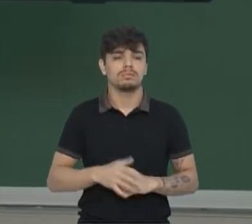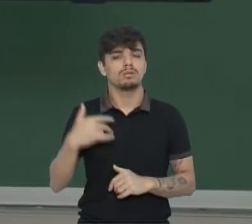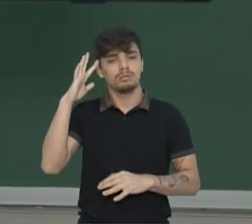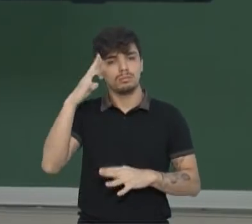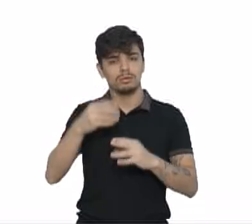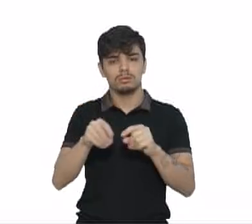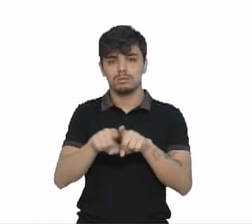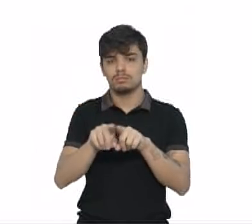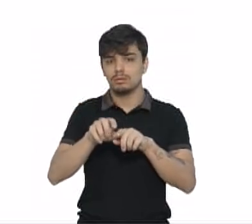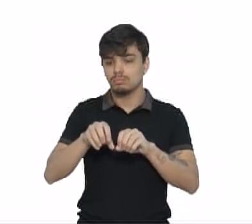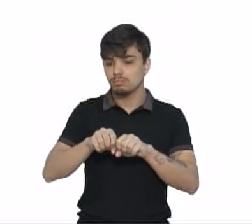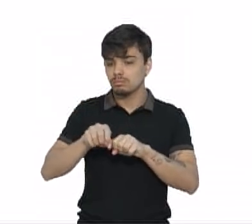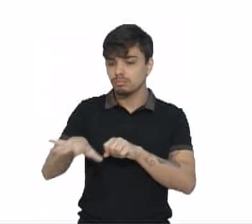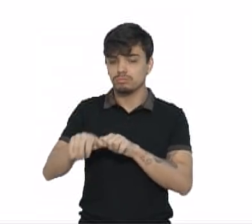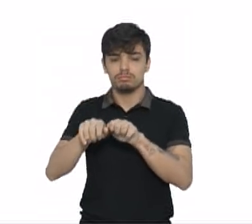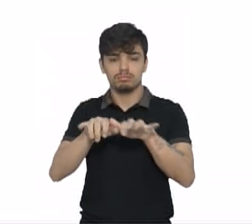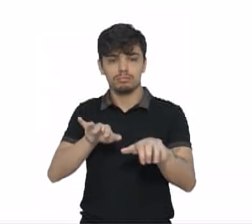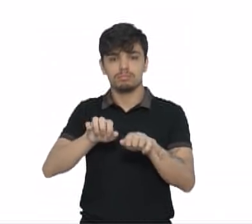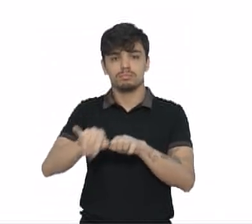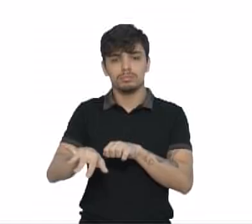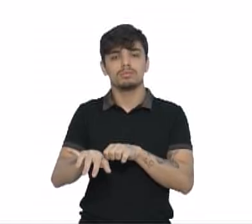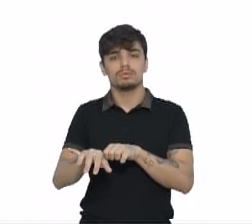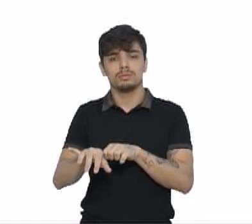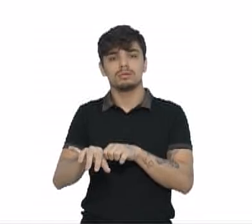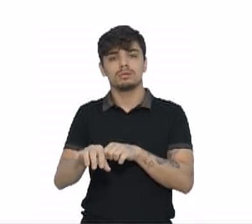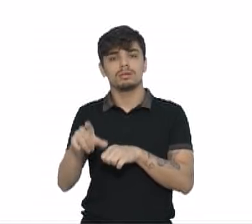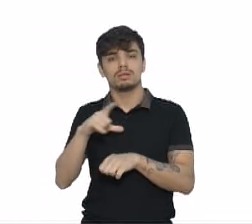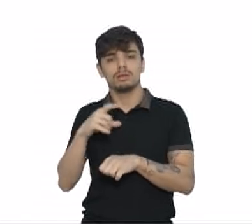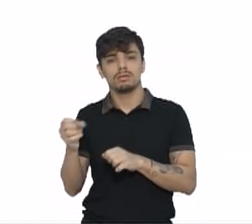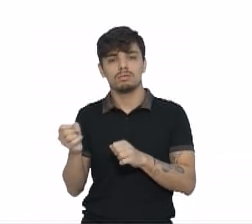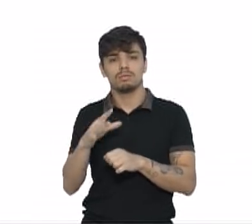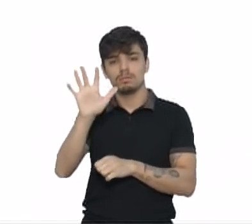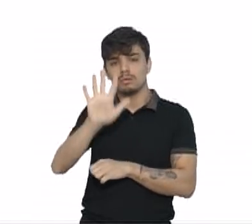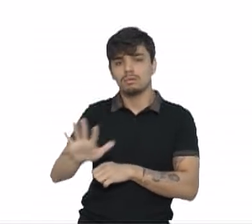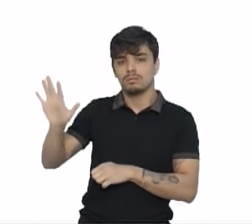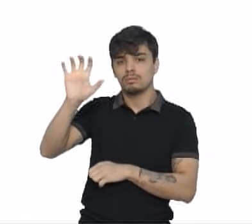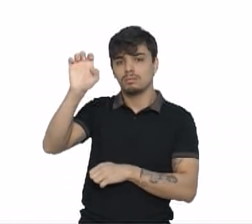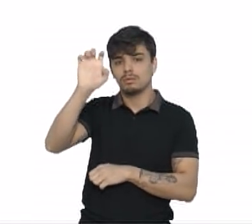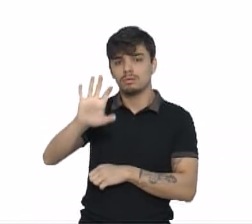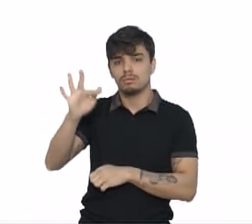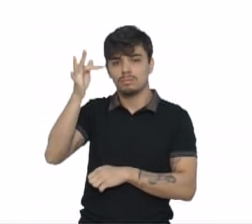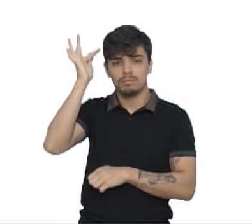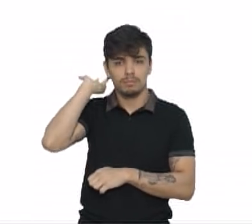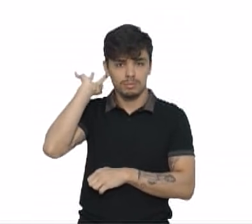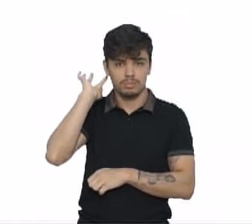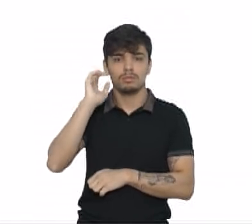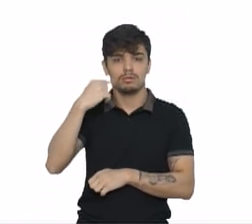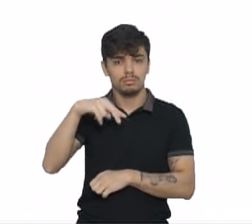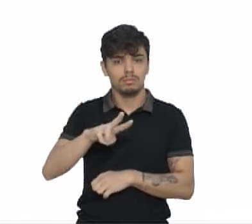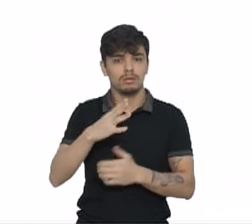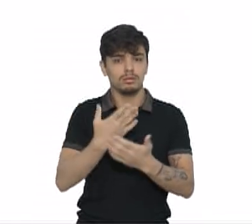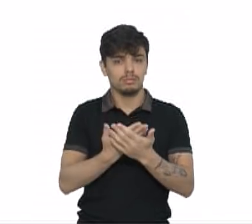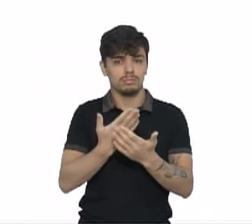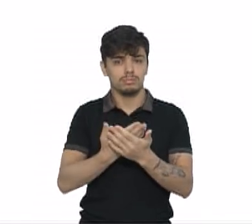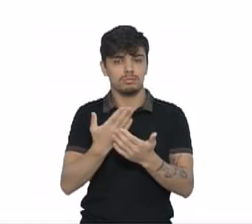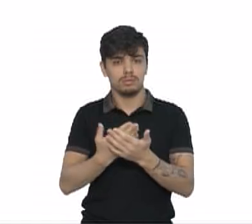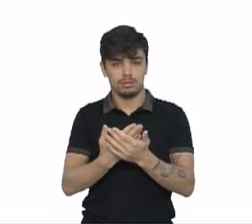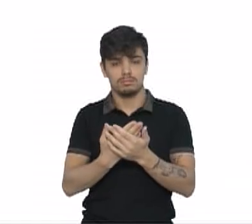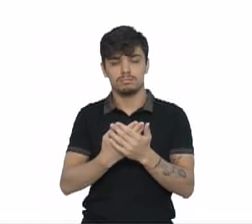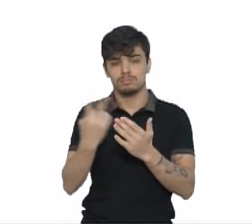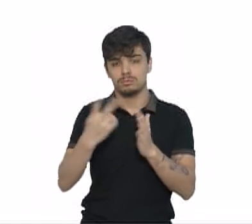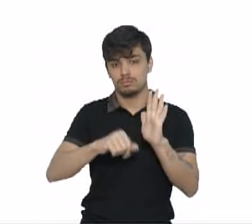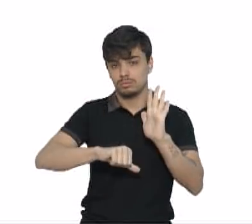desses povos deram origem, de origem germânica, vão dar origem ao mapa da Europa feudal, que é o que a gente vai estudar nesse segundo trimestre,